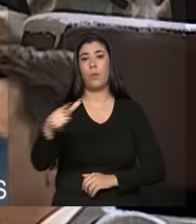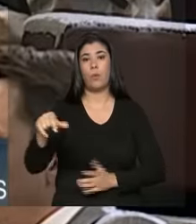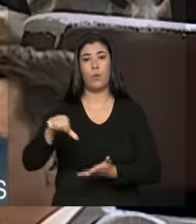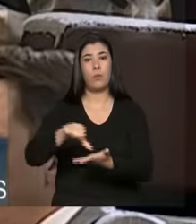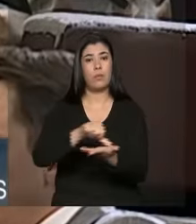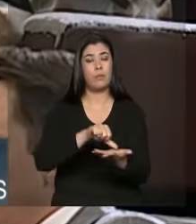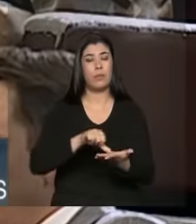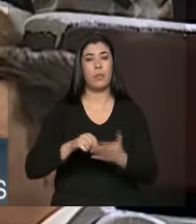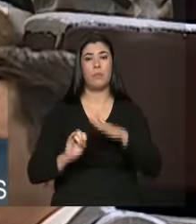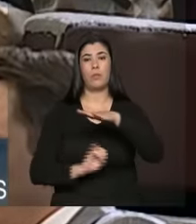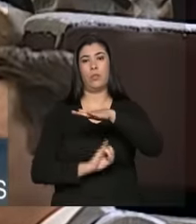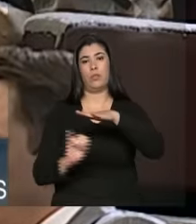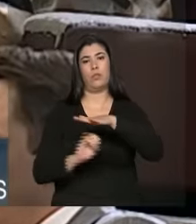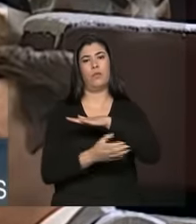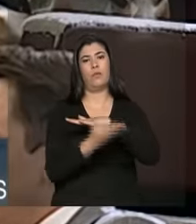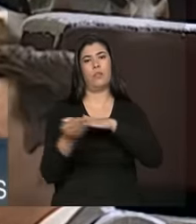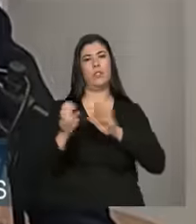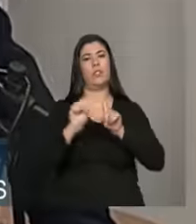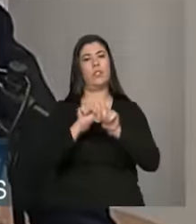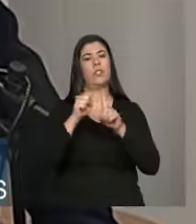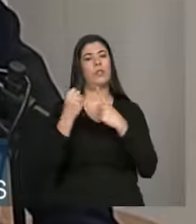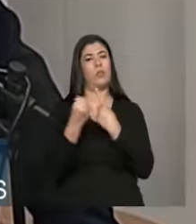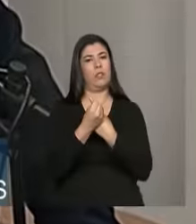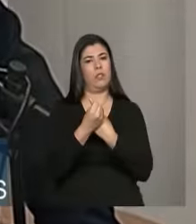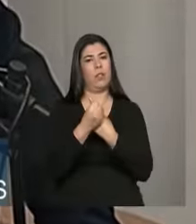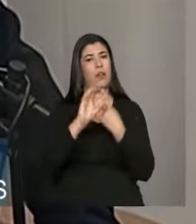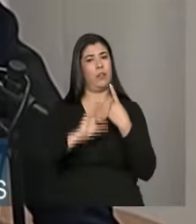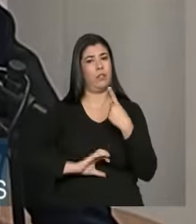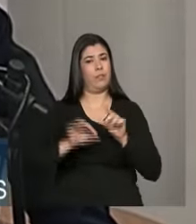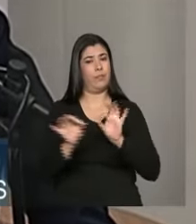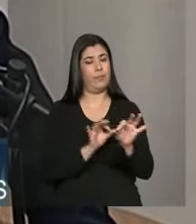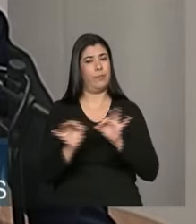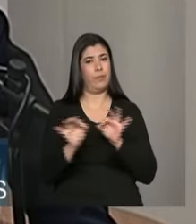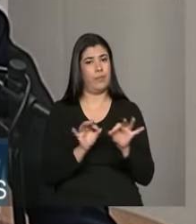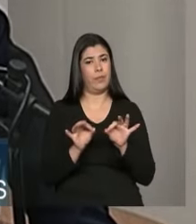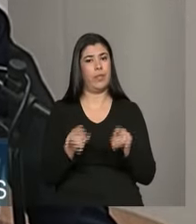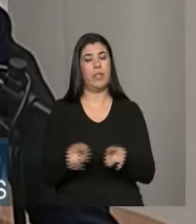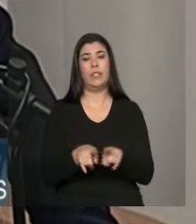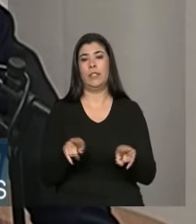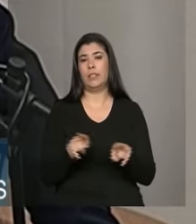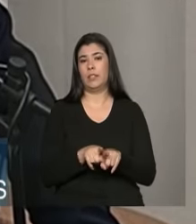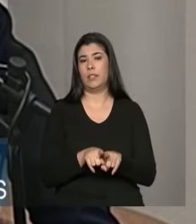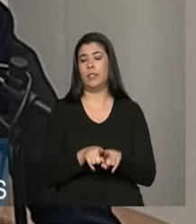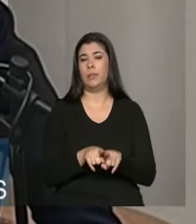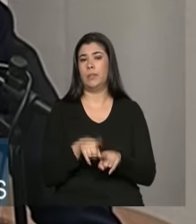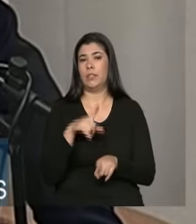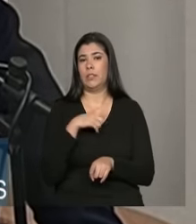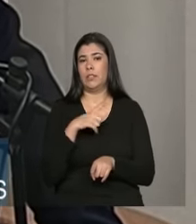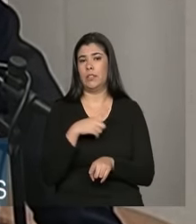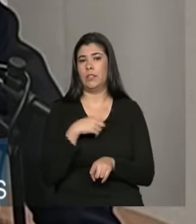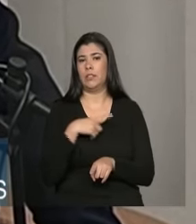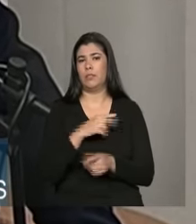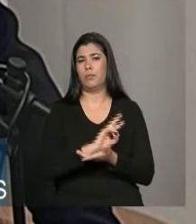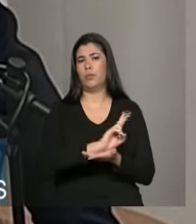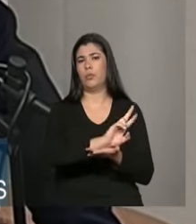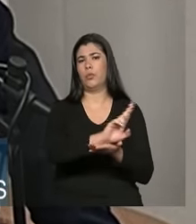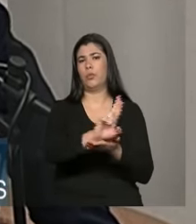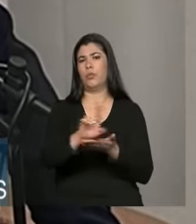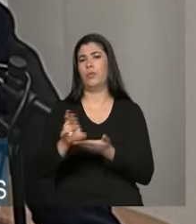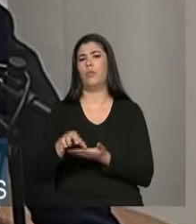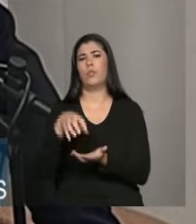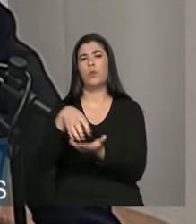de governo seja da sociedade civil organizada seja das eh das dos dos organismos